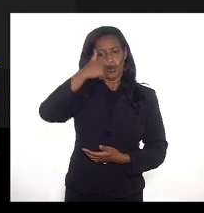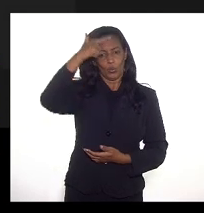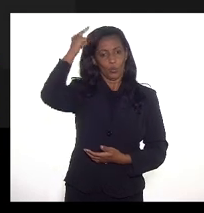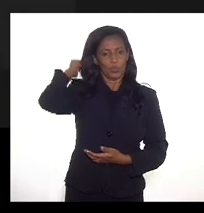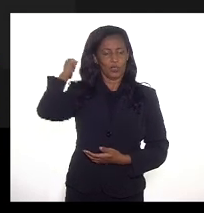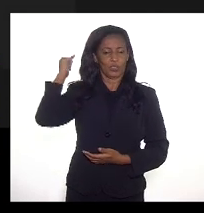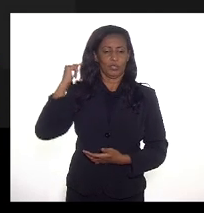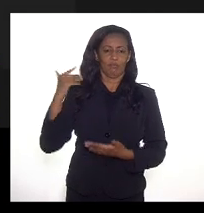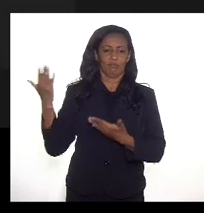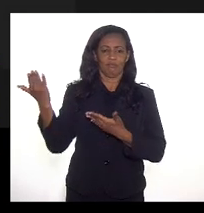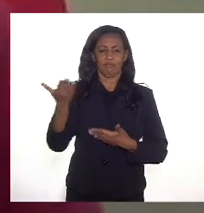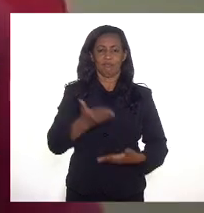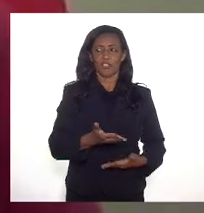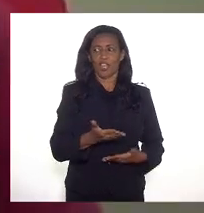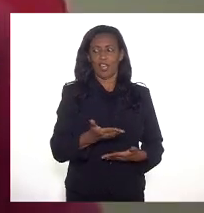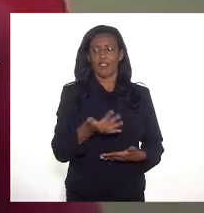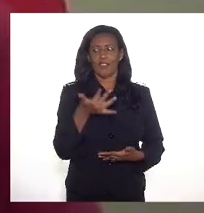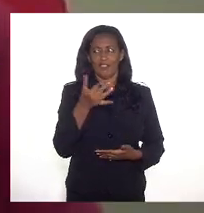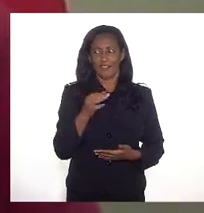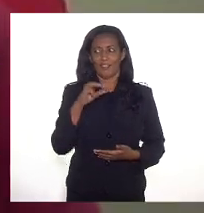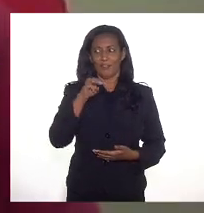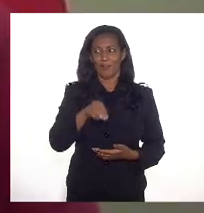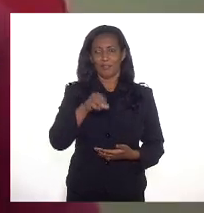Vossa Excelência tem 10 minutos.